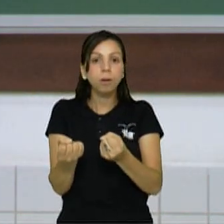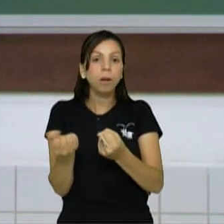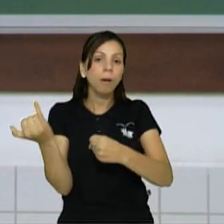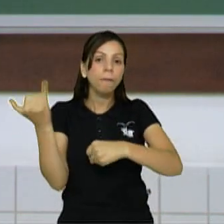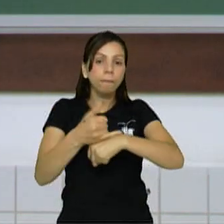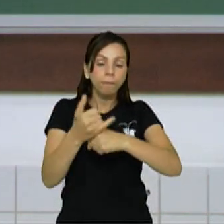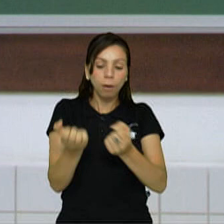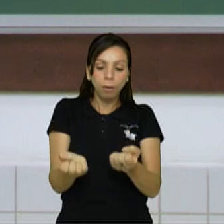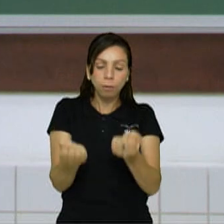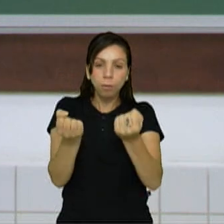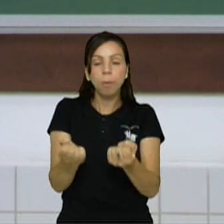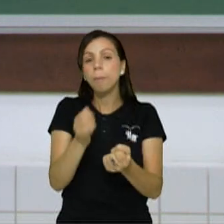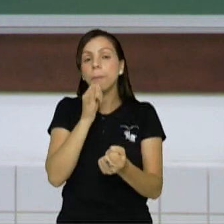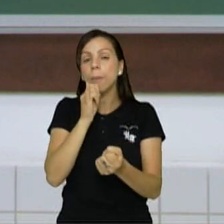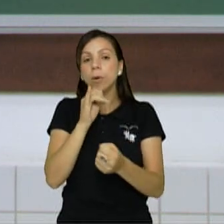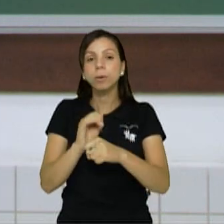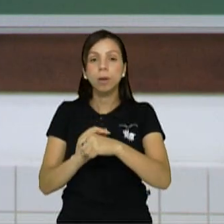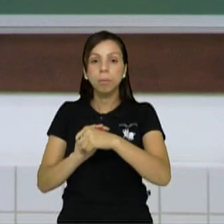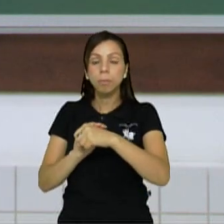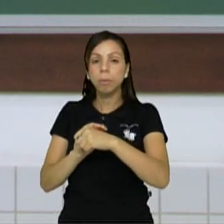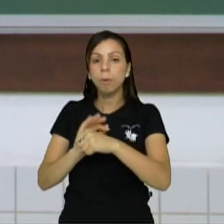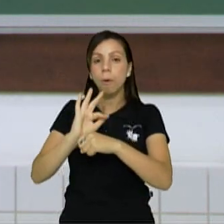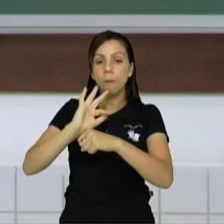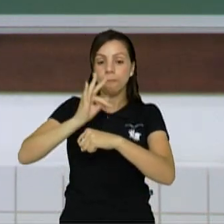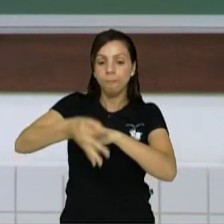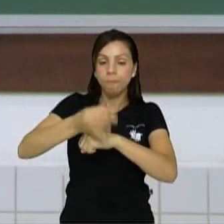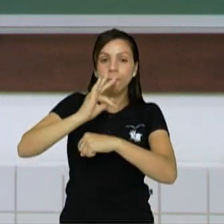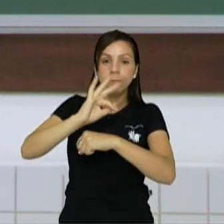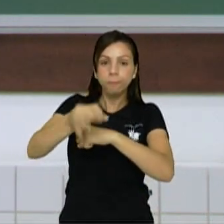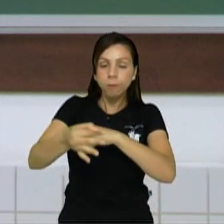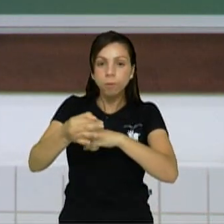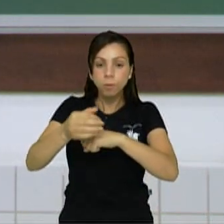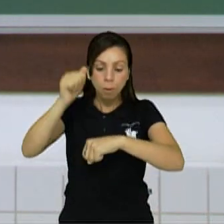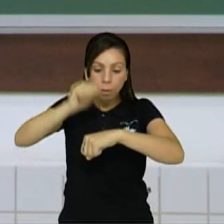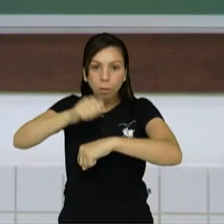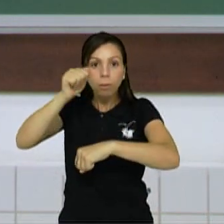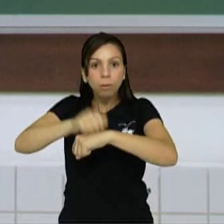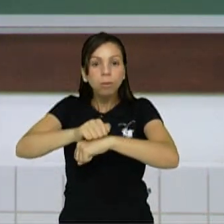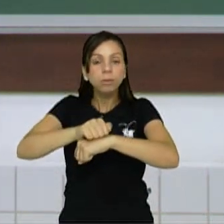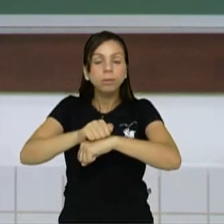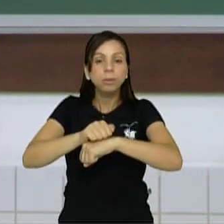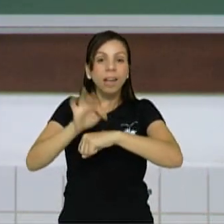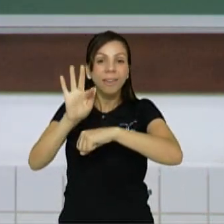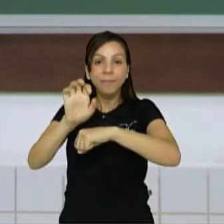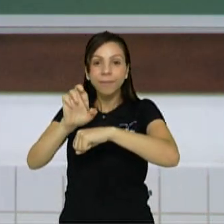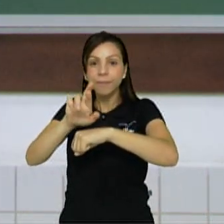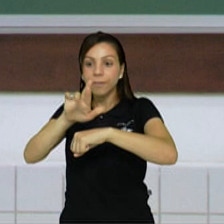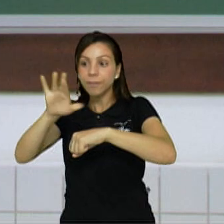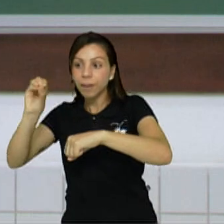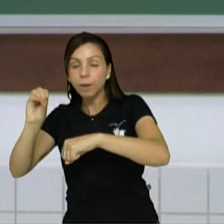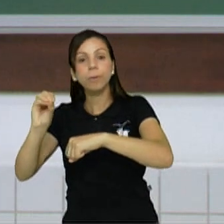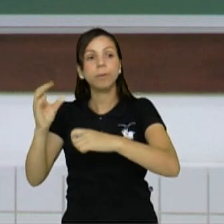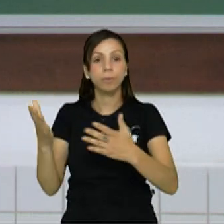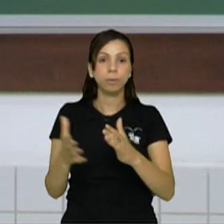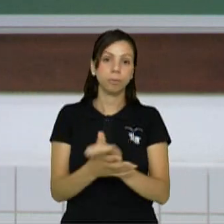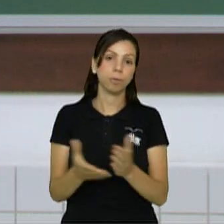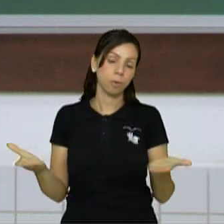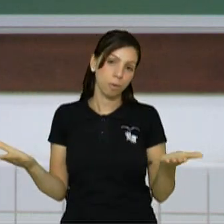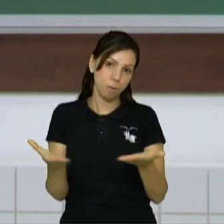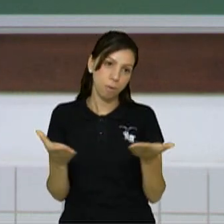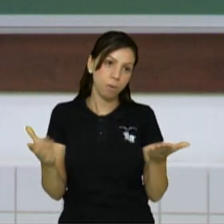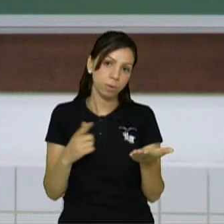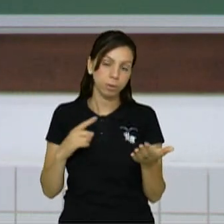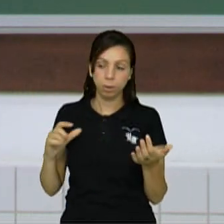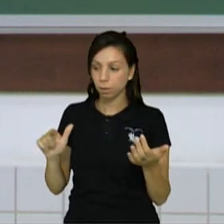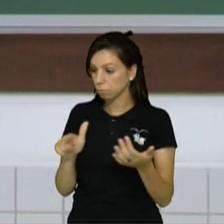pega lá um Fusca antigo, a lataria era, né, era um ferro puro. A partir de então, né, hoje nós temos